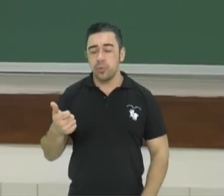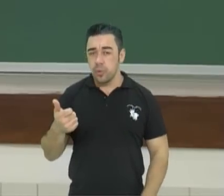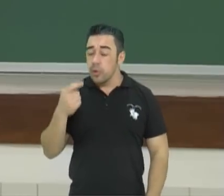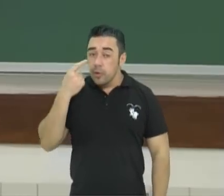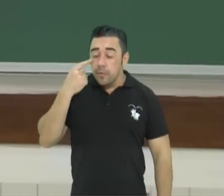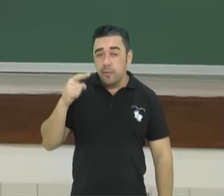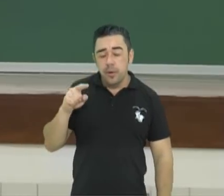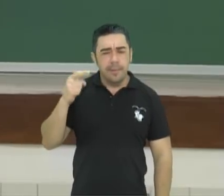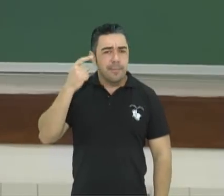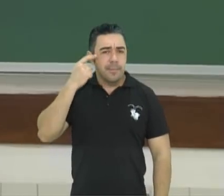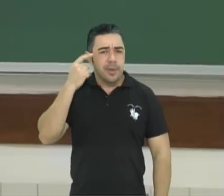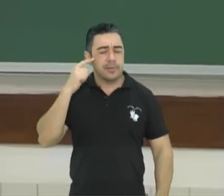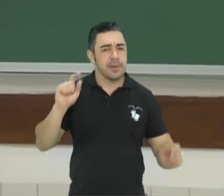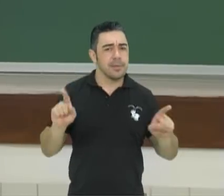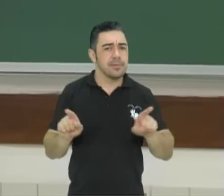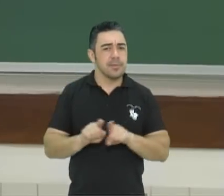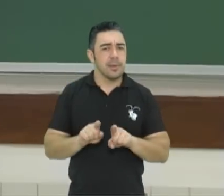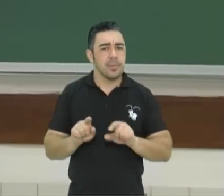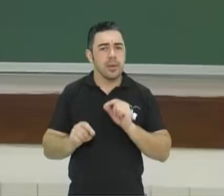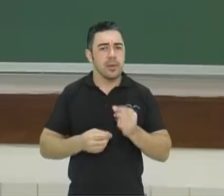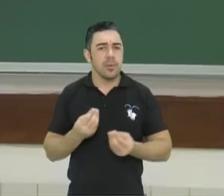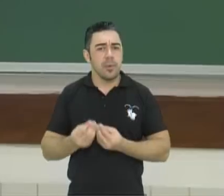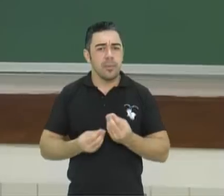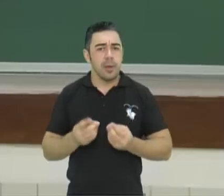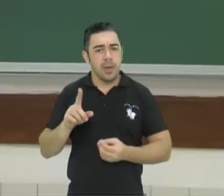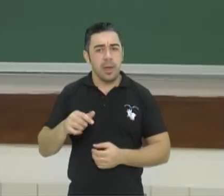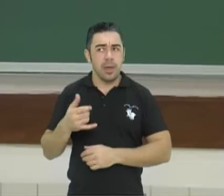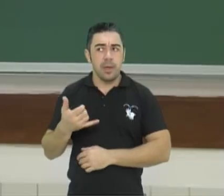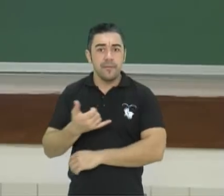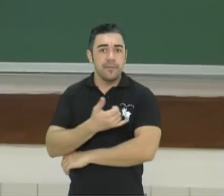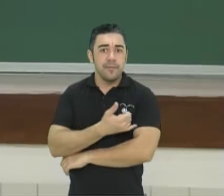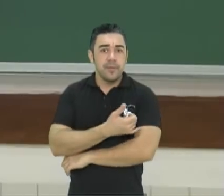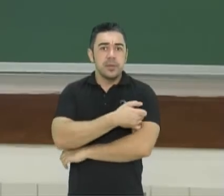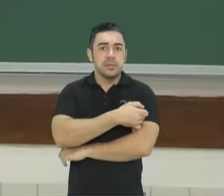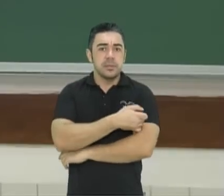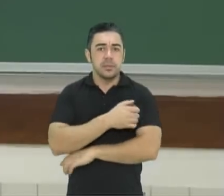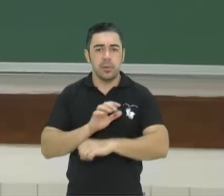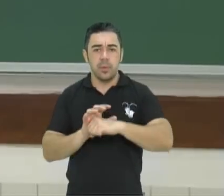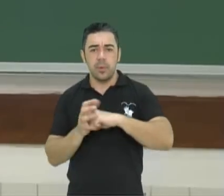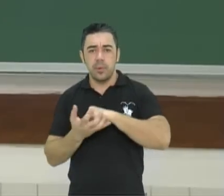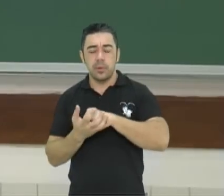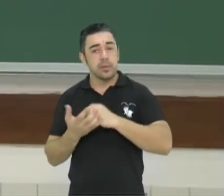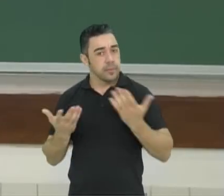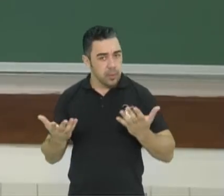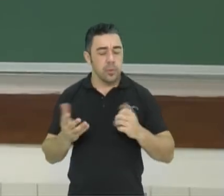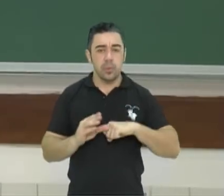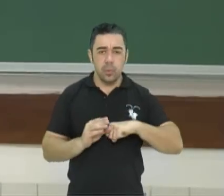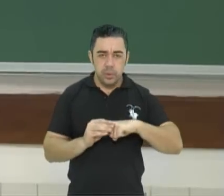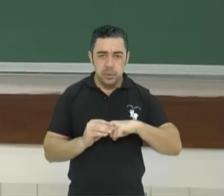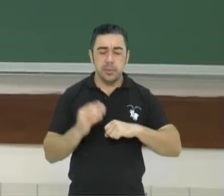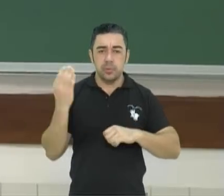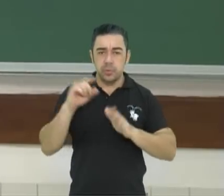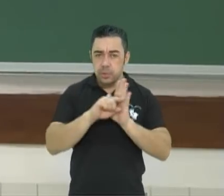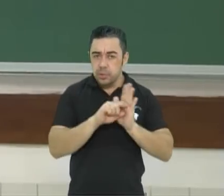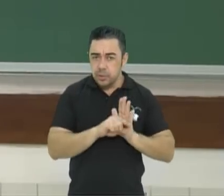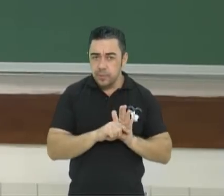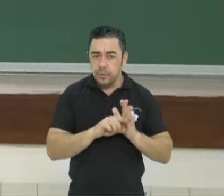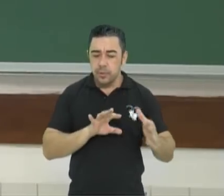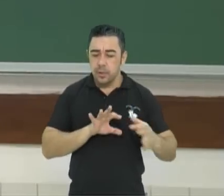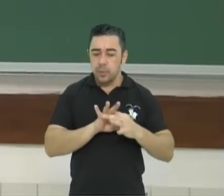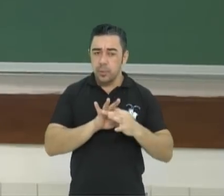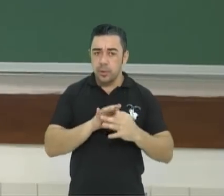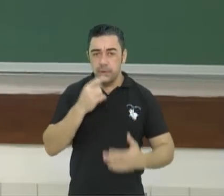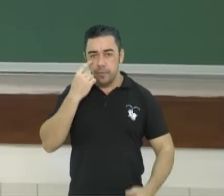pode também pensar nessa produção da vacina contra o Covid, né, então o conhecimento científico aliado a isso. Então vejam aí que